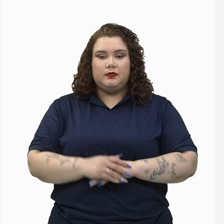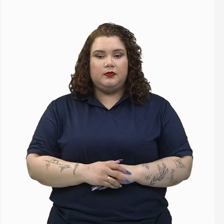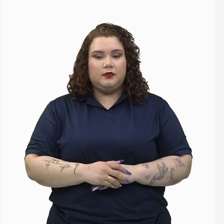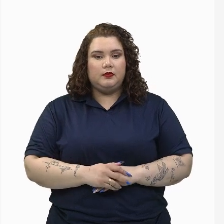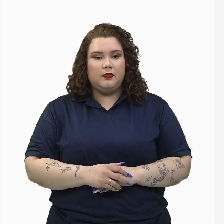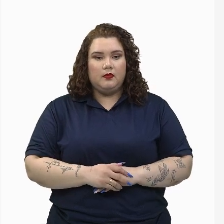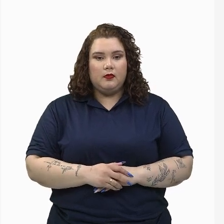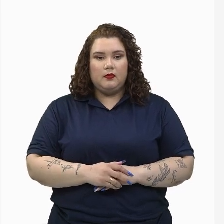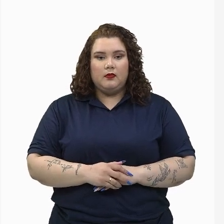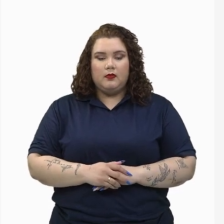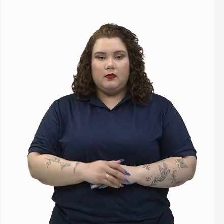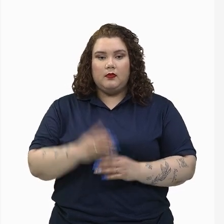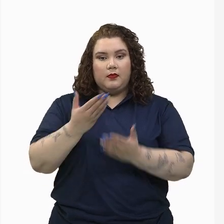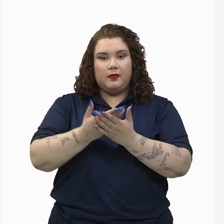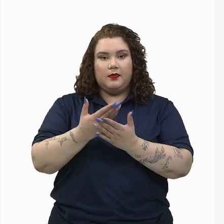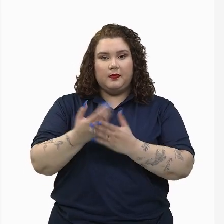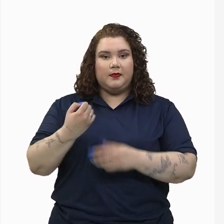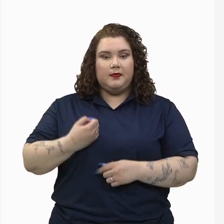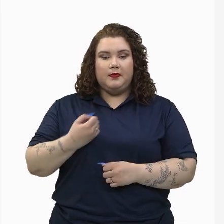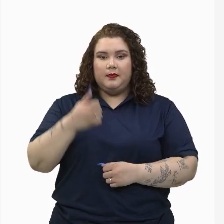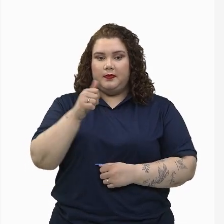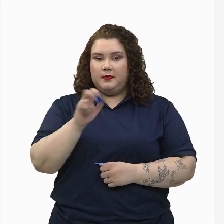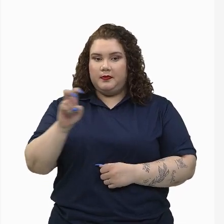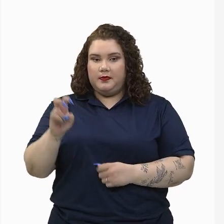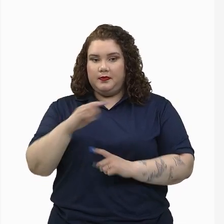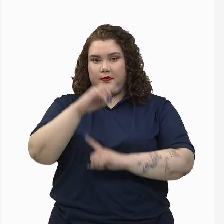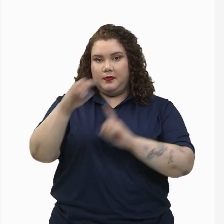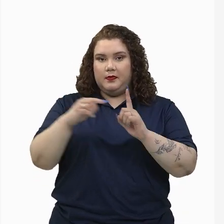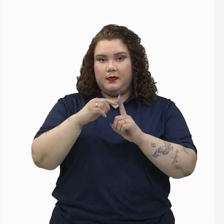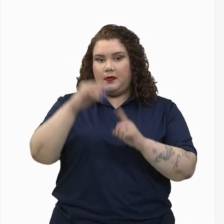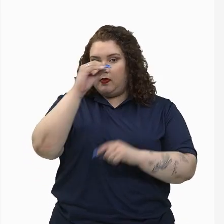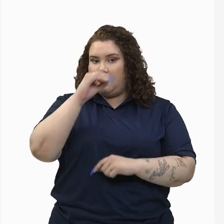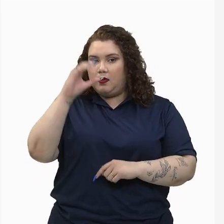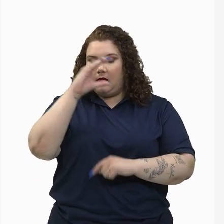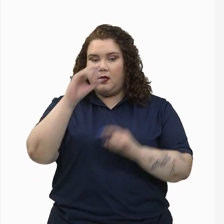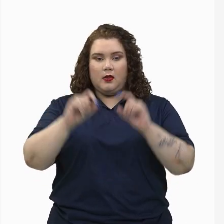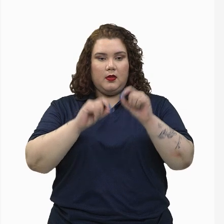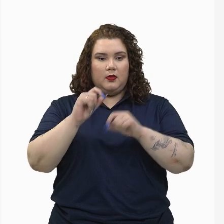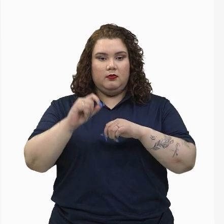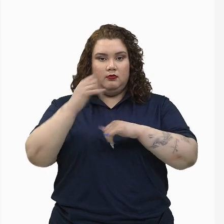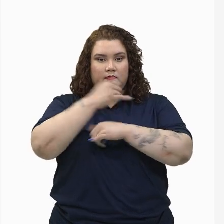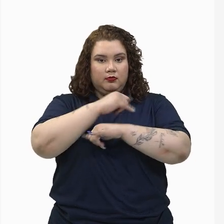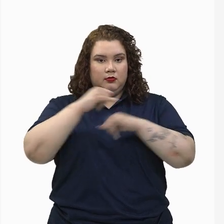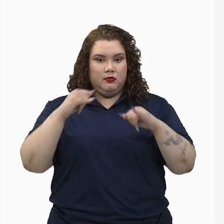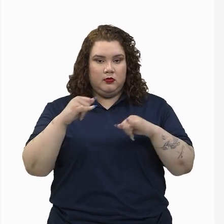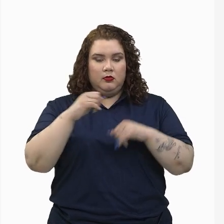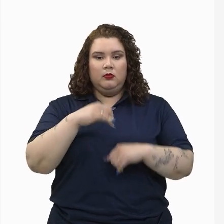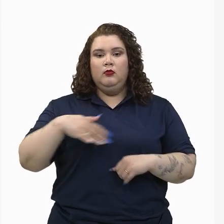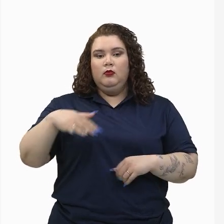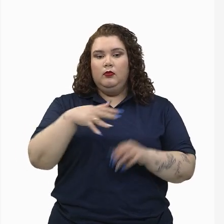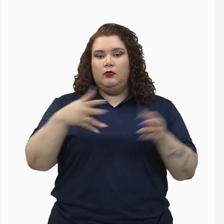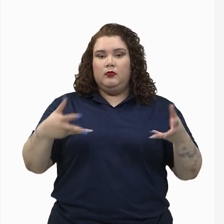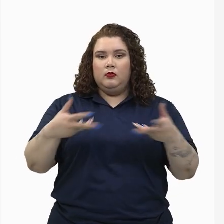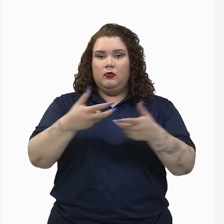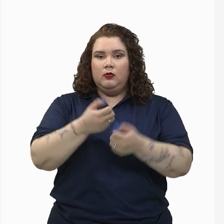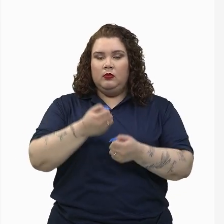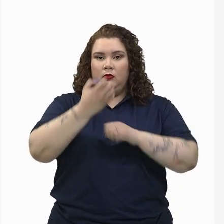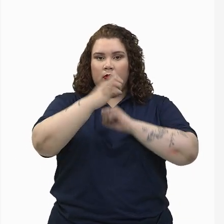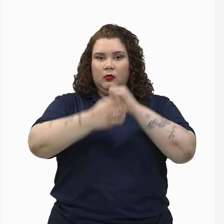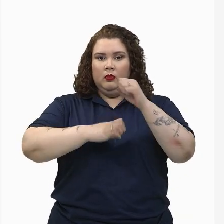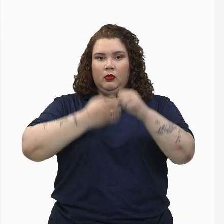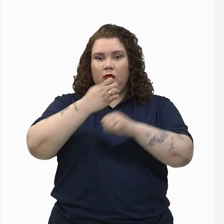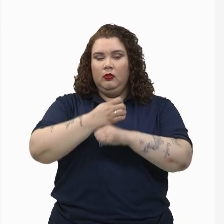temos aí, pessoal, aula número 15. O objeto de conhecimento, eletrodinâmica, as maravilhas